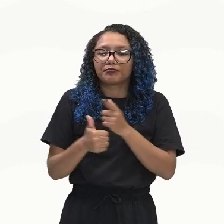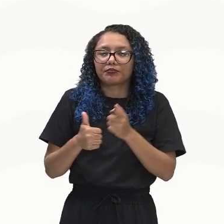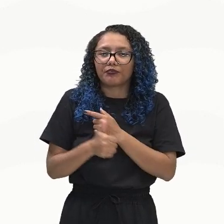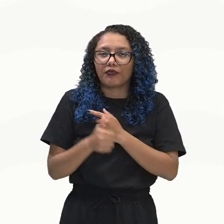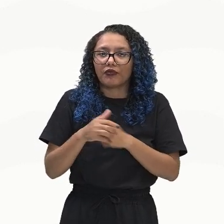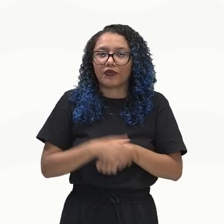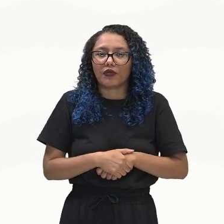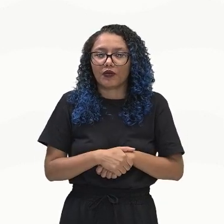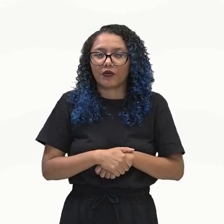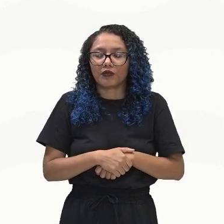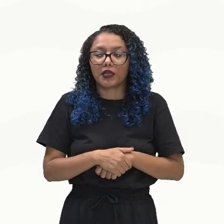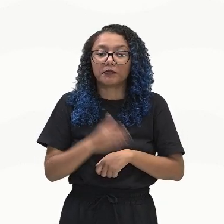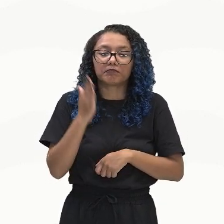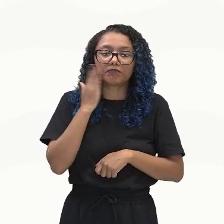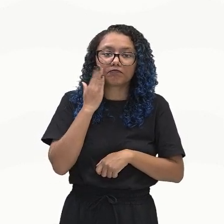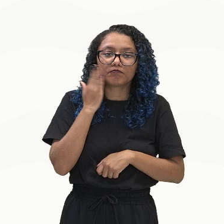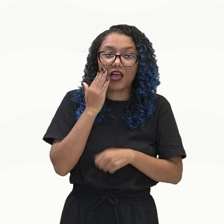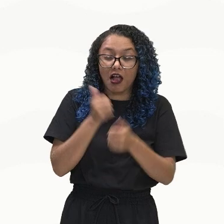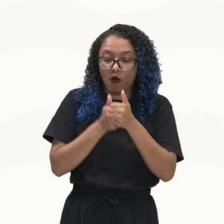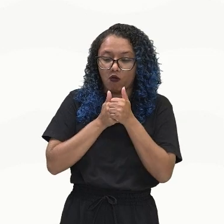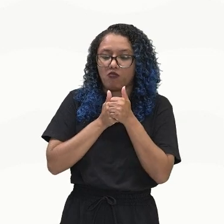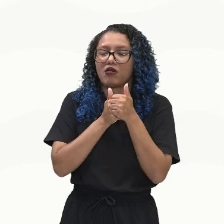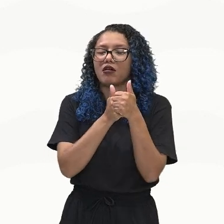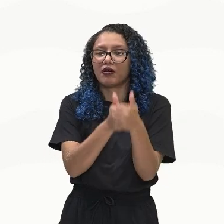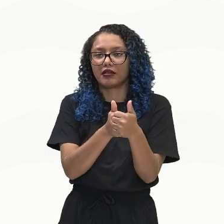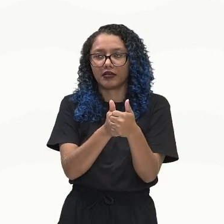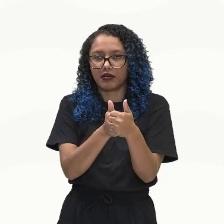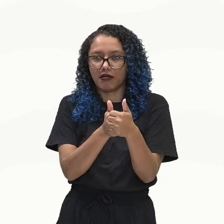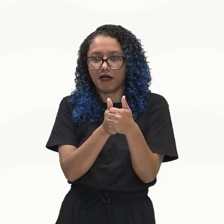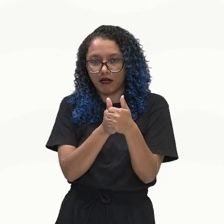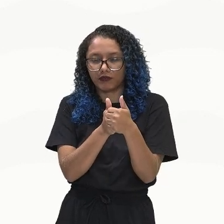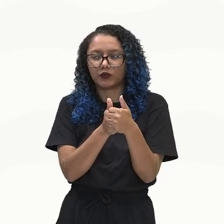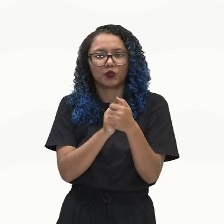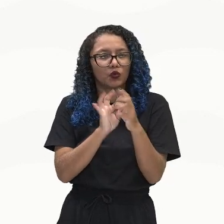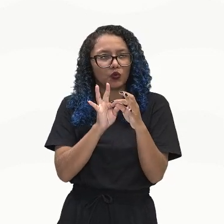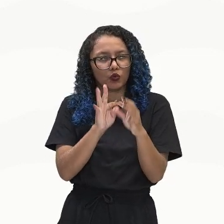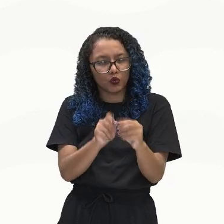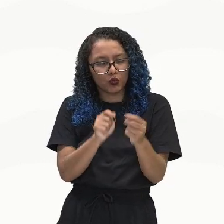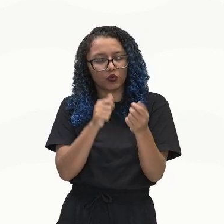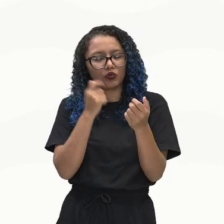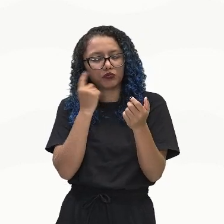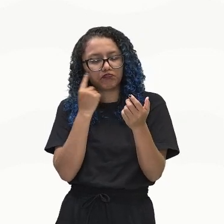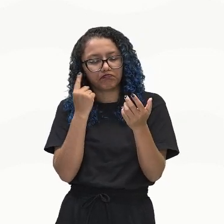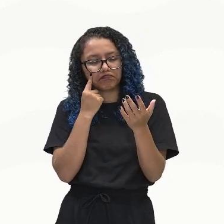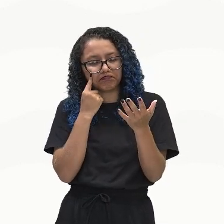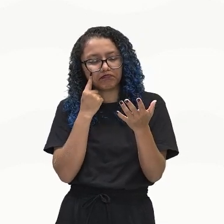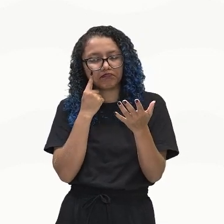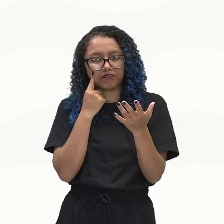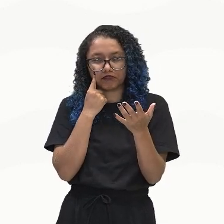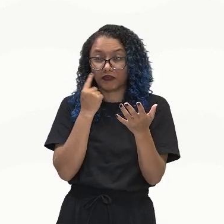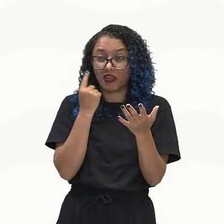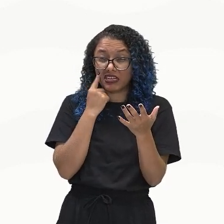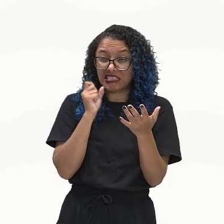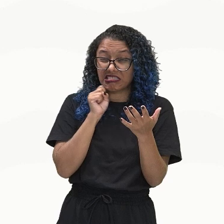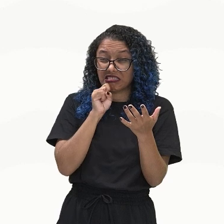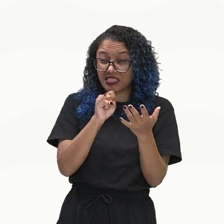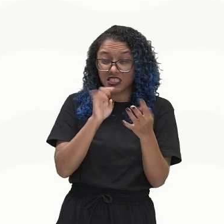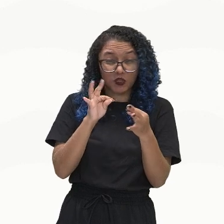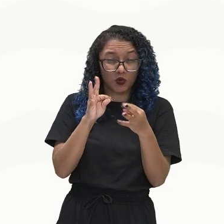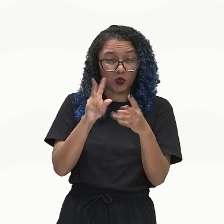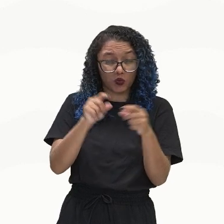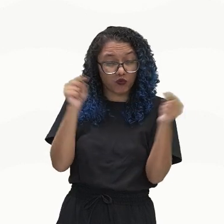executadas. Então, é necessário acompanhar, ter esse acompanhamento para saber se tudo está sendo feito da maneira